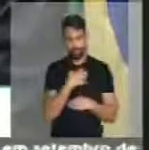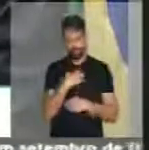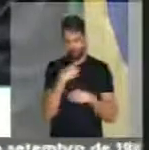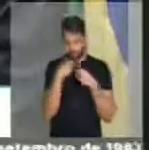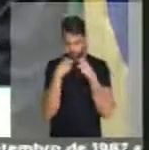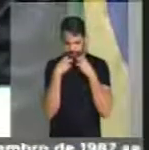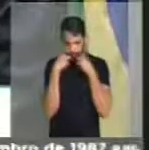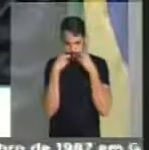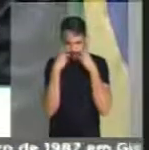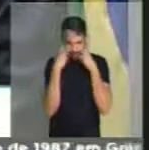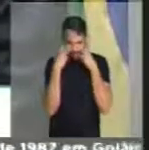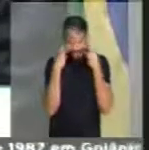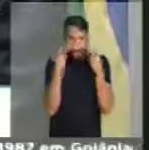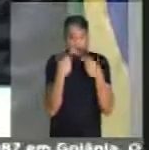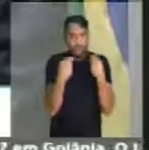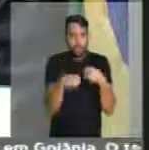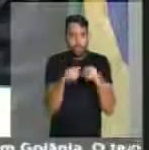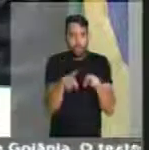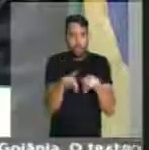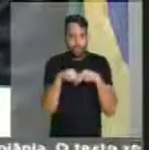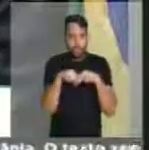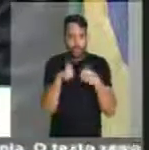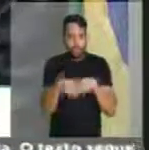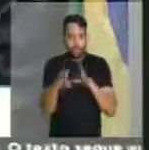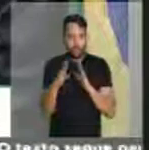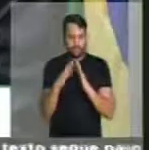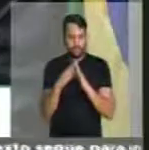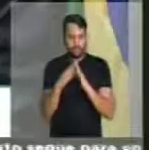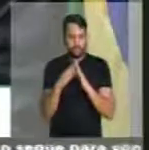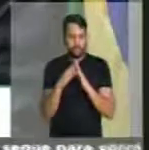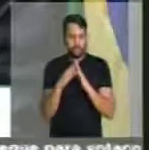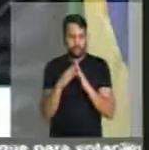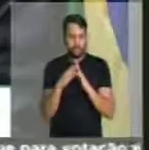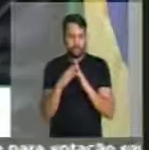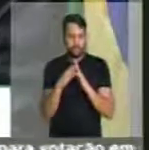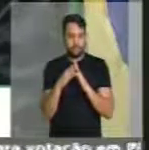envergonhados e preferiram ficar em casa.